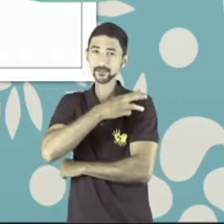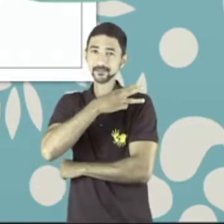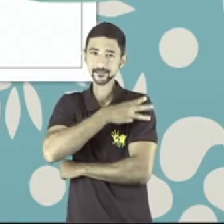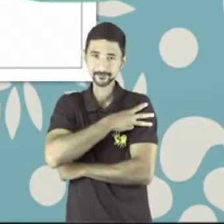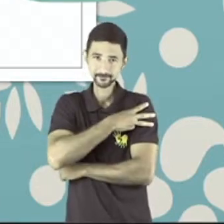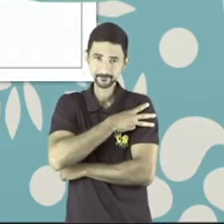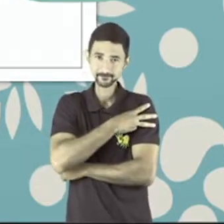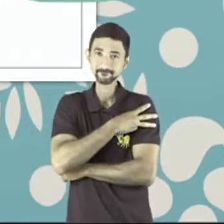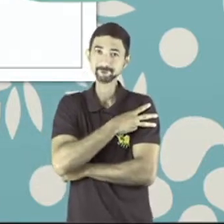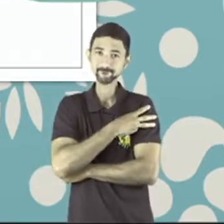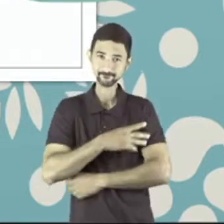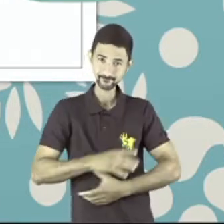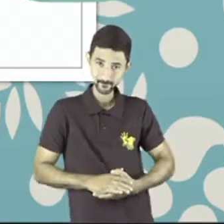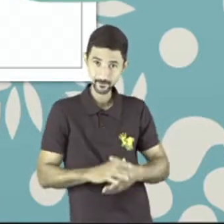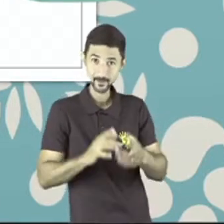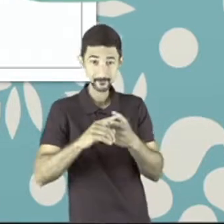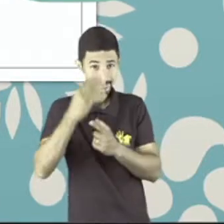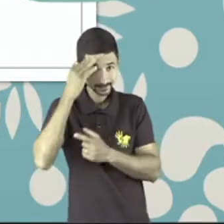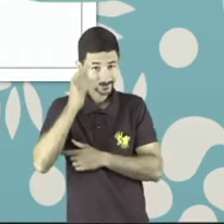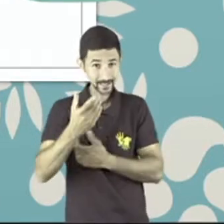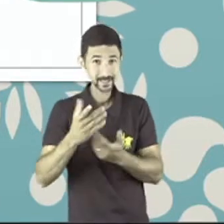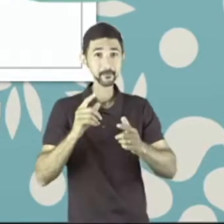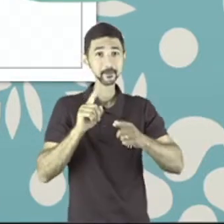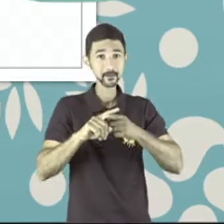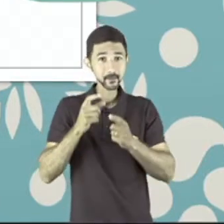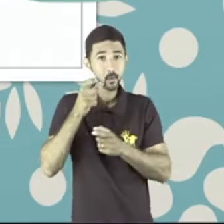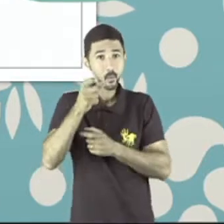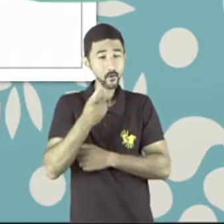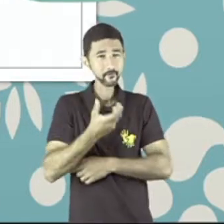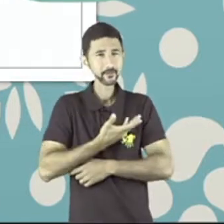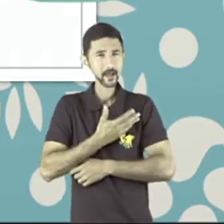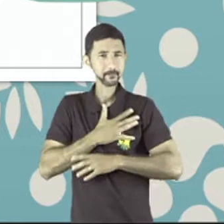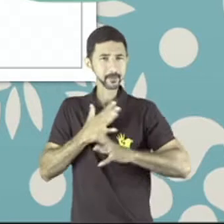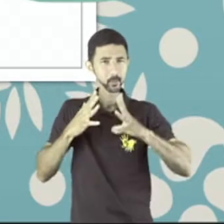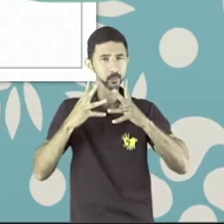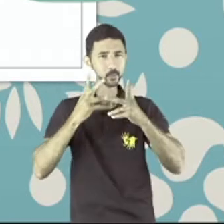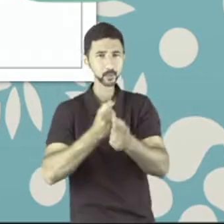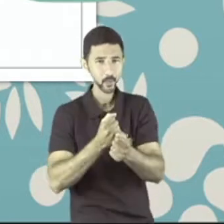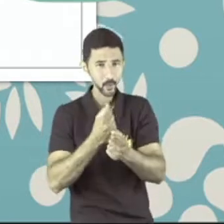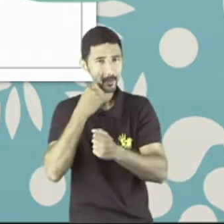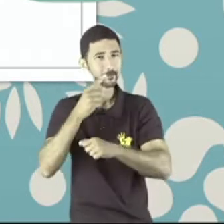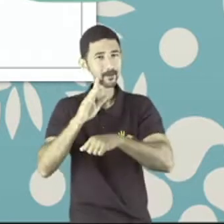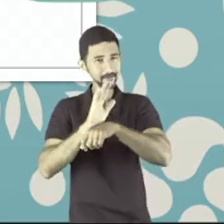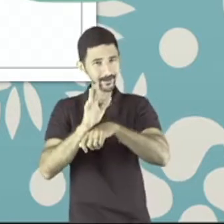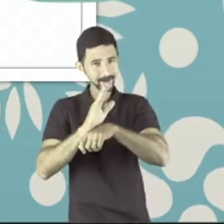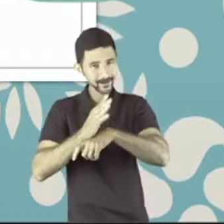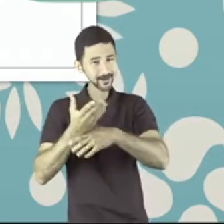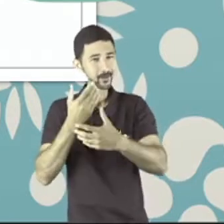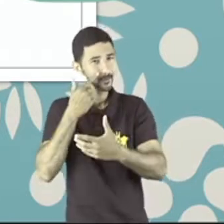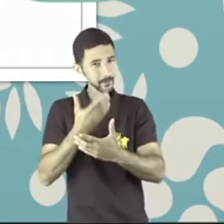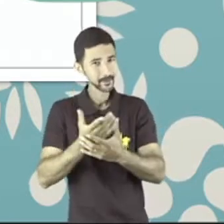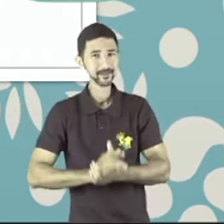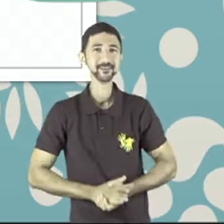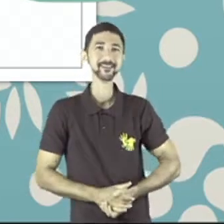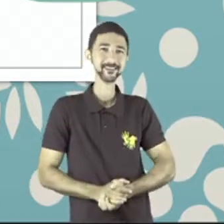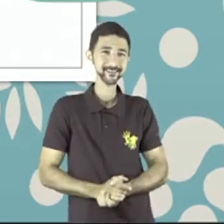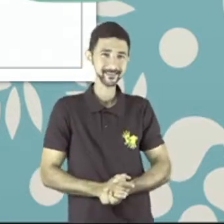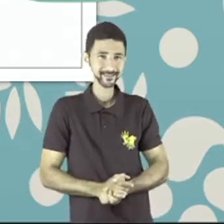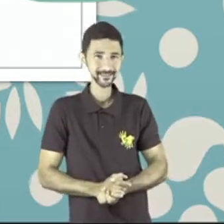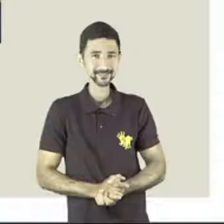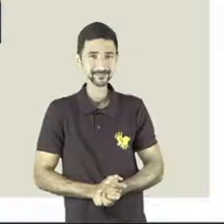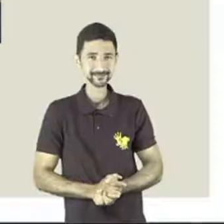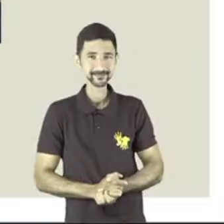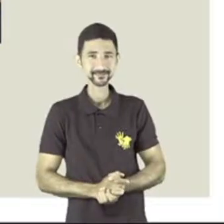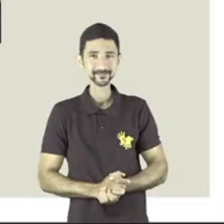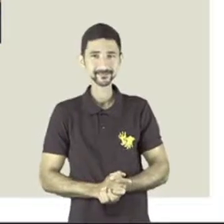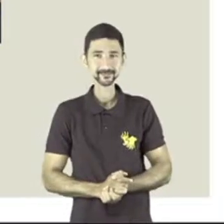terceiro ano, mas você já sabe que você pode convidar todo mundo para assistir, né? Fica ligado? Nós